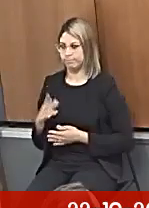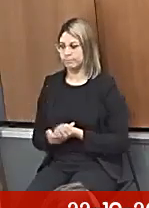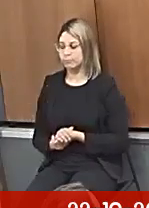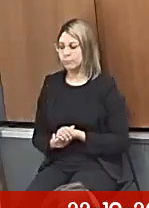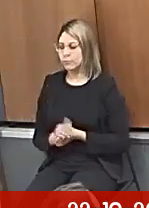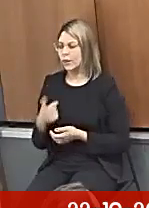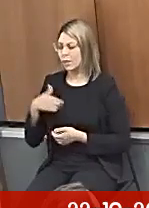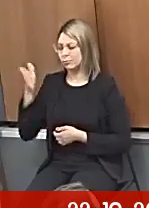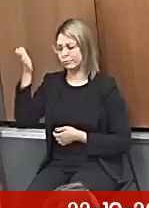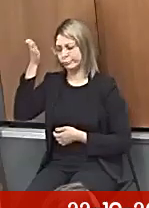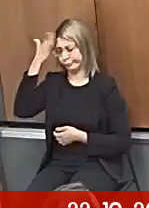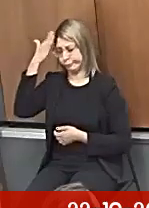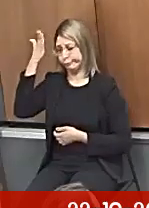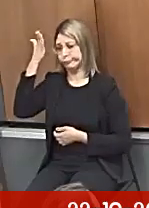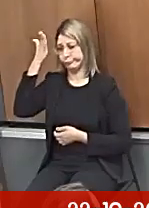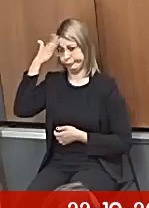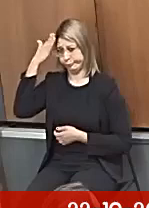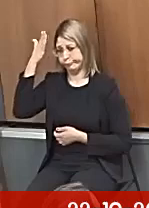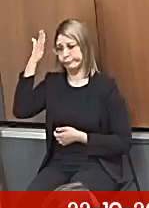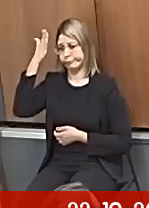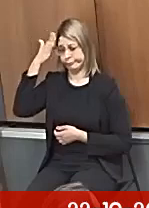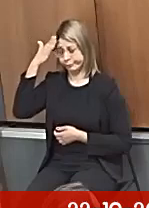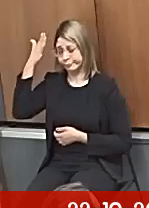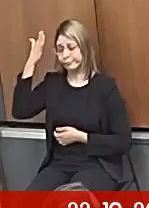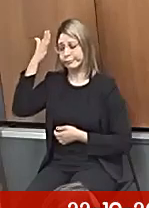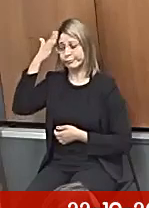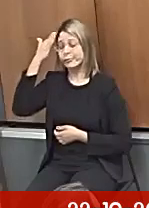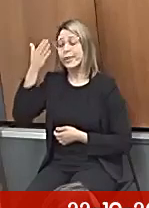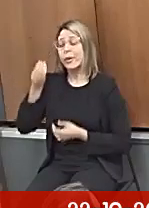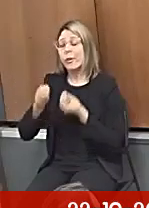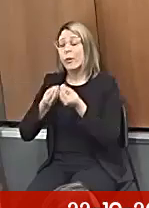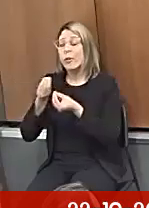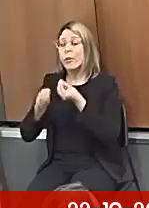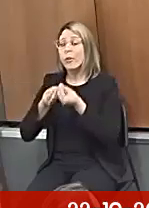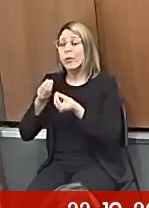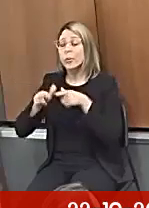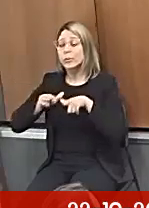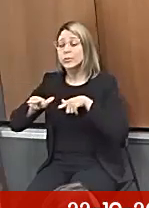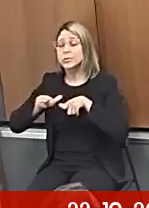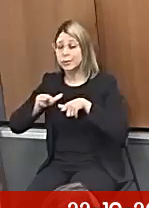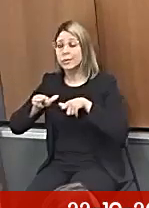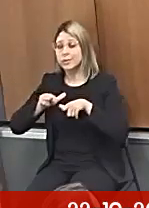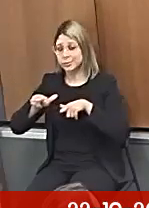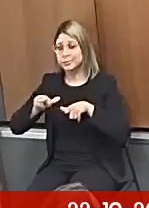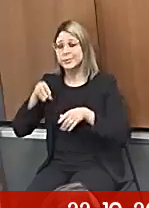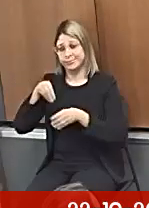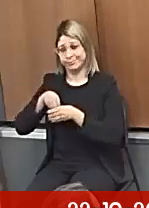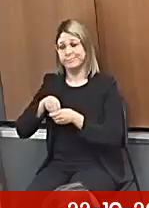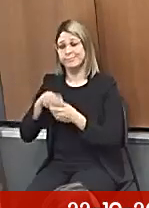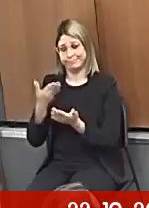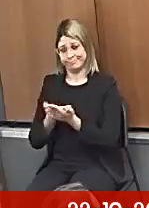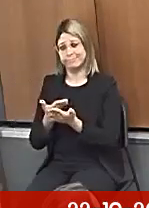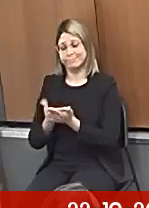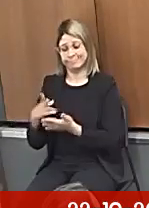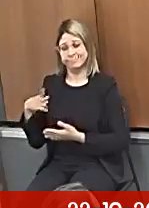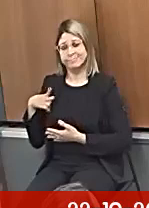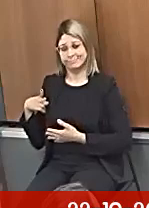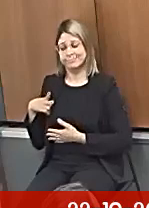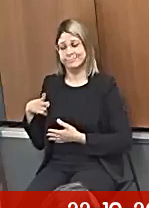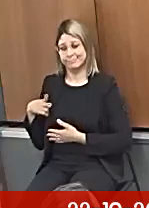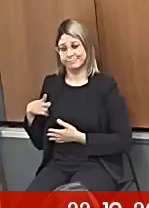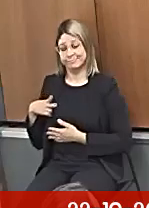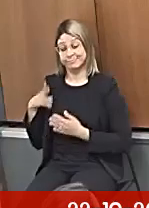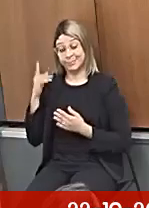E sei muito bem qual é a política que as escolas particulares elas têm em